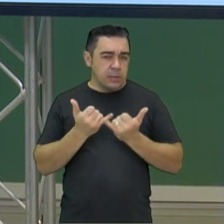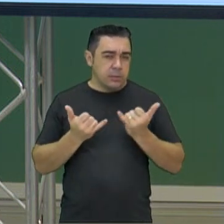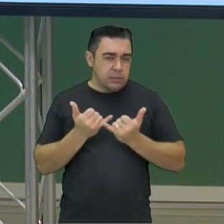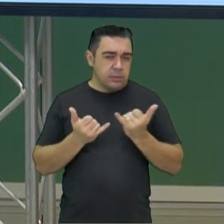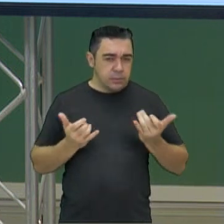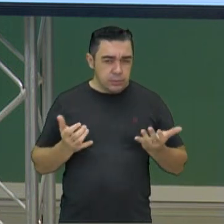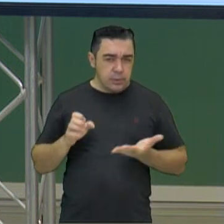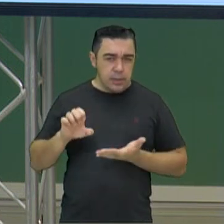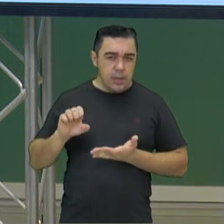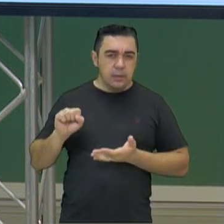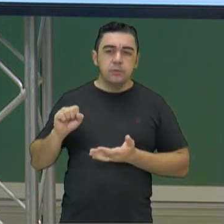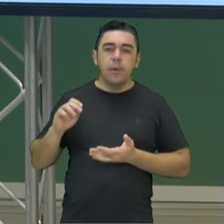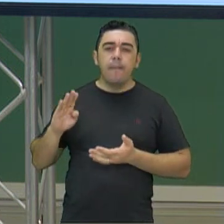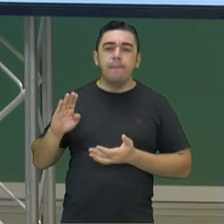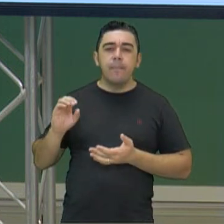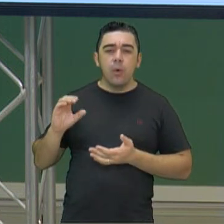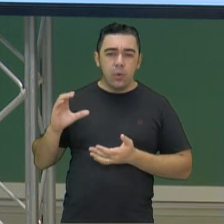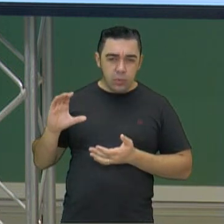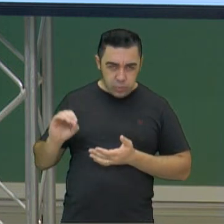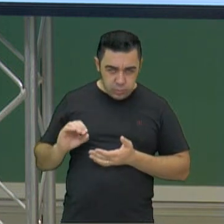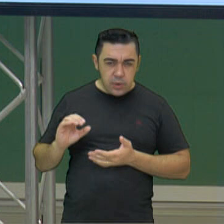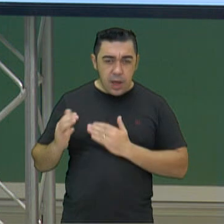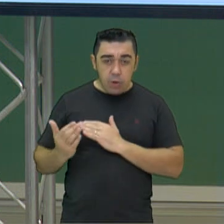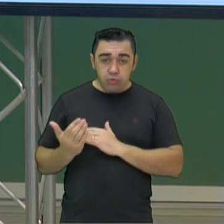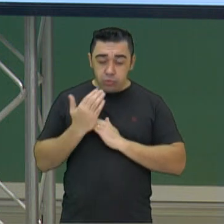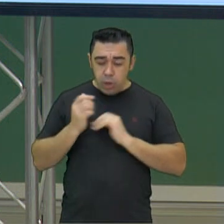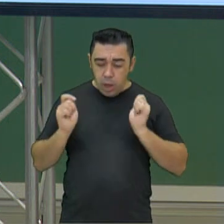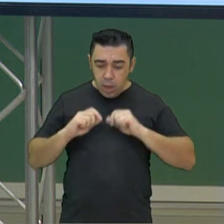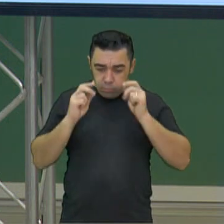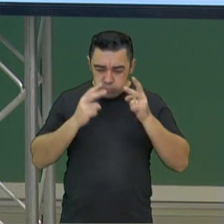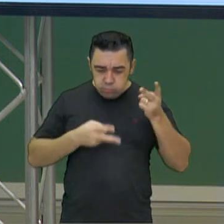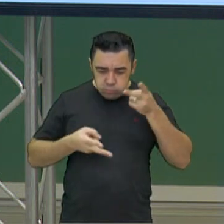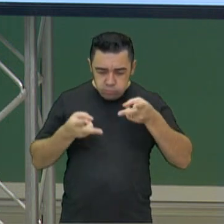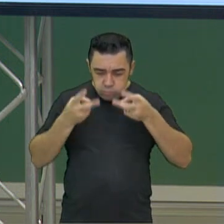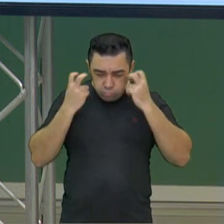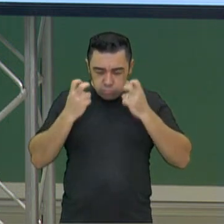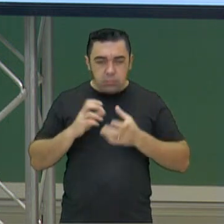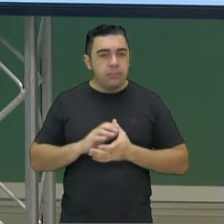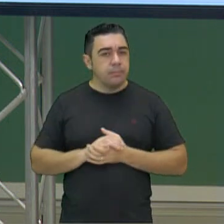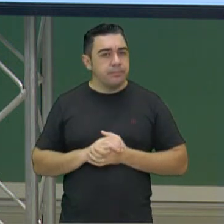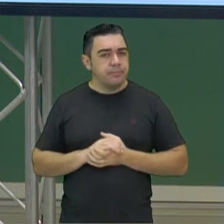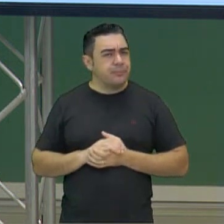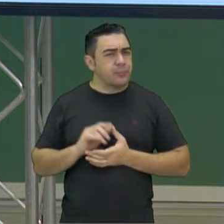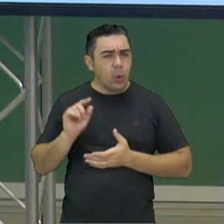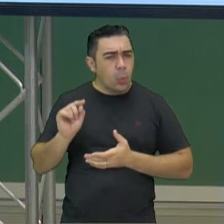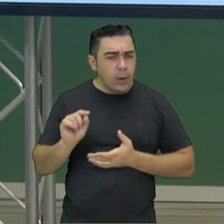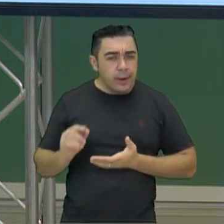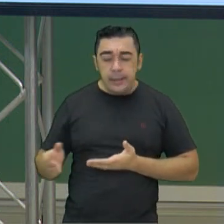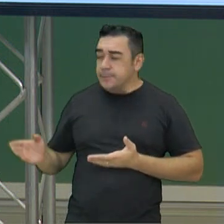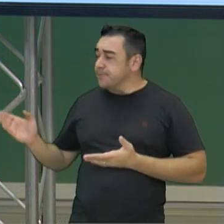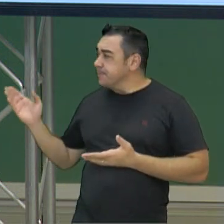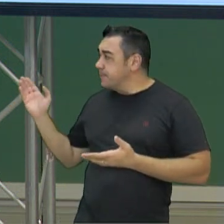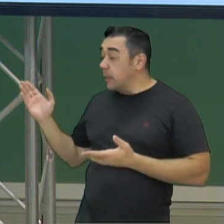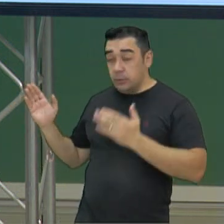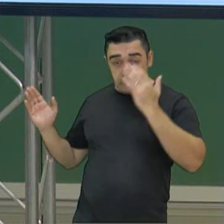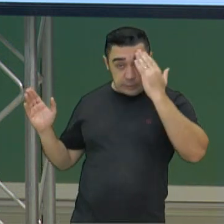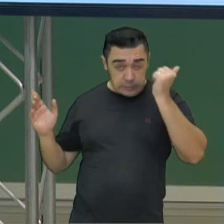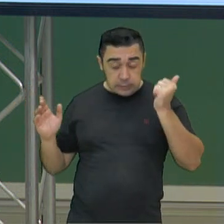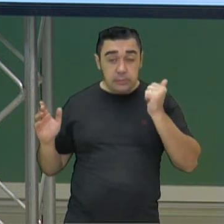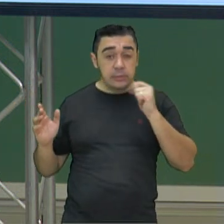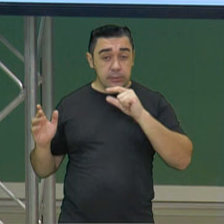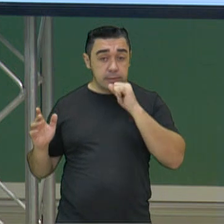uma imagem que possa te ajudar a visualizar essa elipse. O que seria essa imagem? Ah, eu sei que